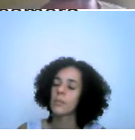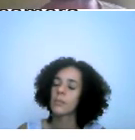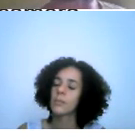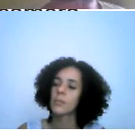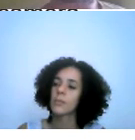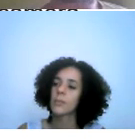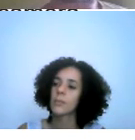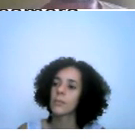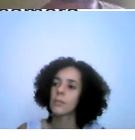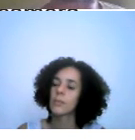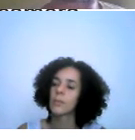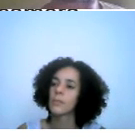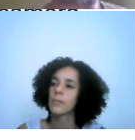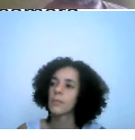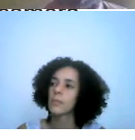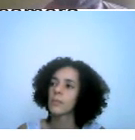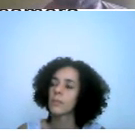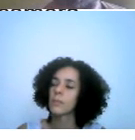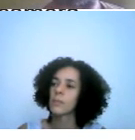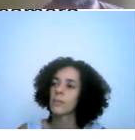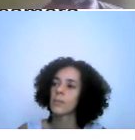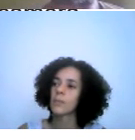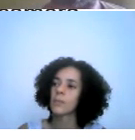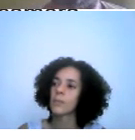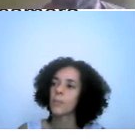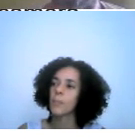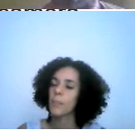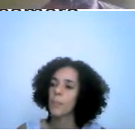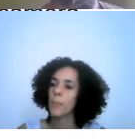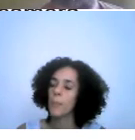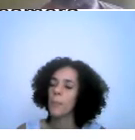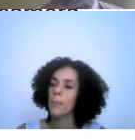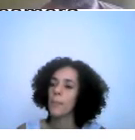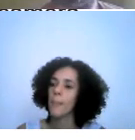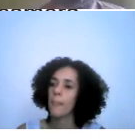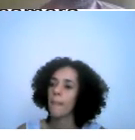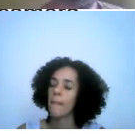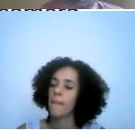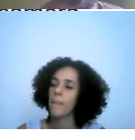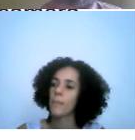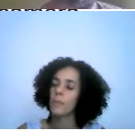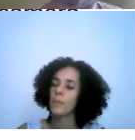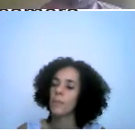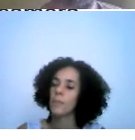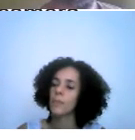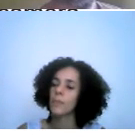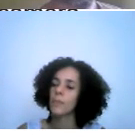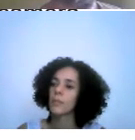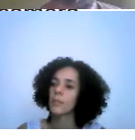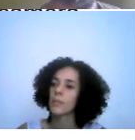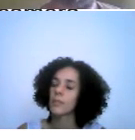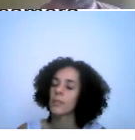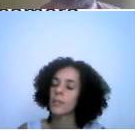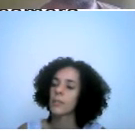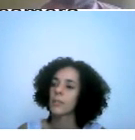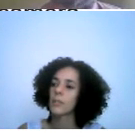um peixe para um cultivo de piscicultura, que não é um organismo daquela região, junto a esse animal pode vir uma